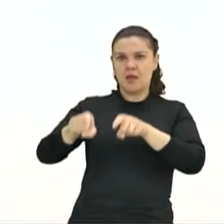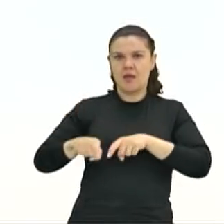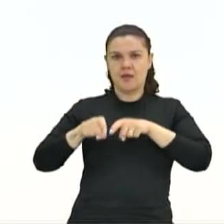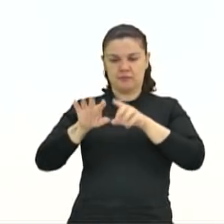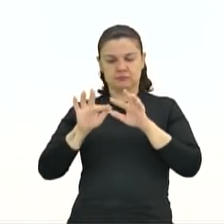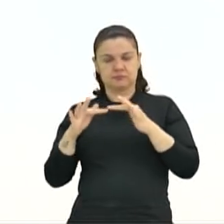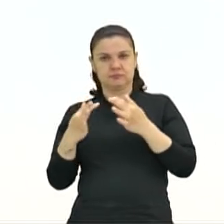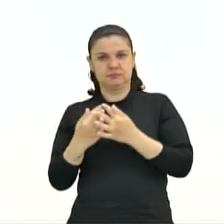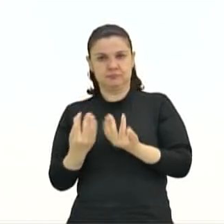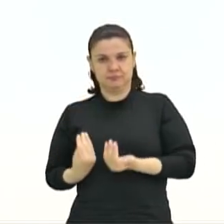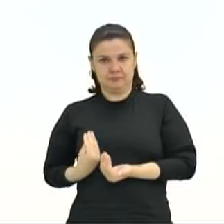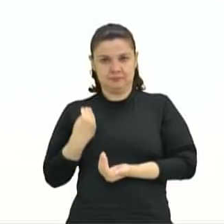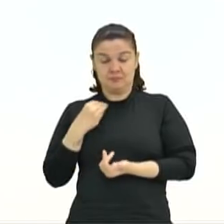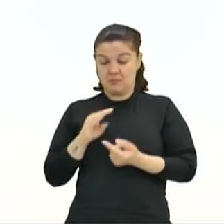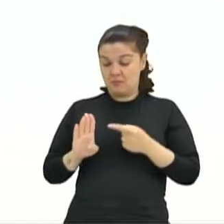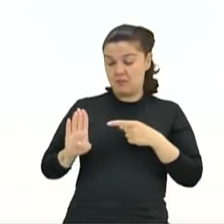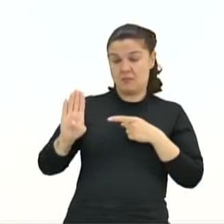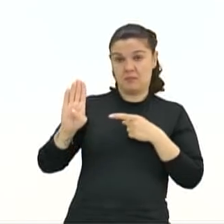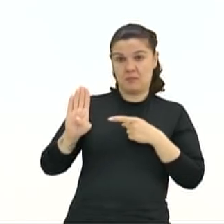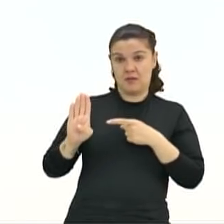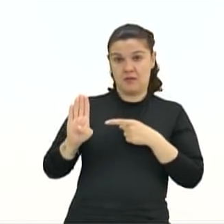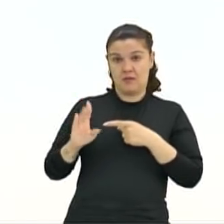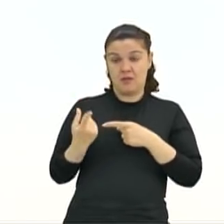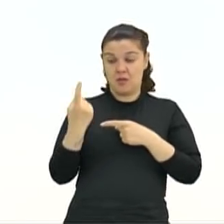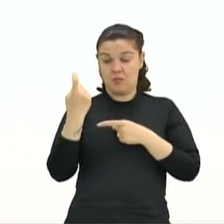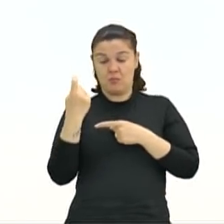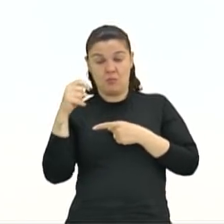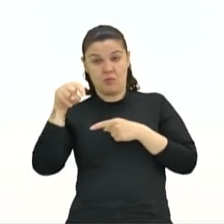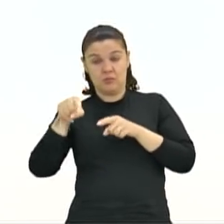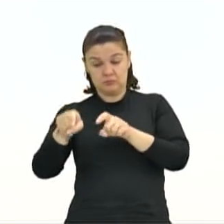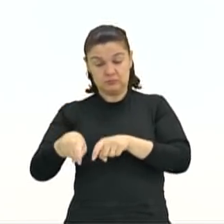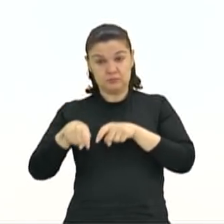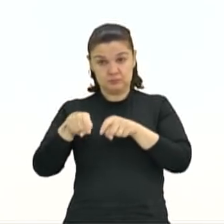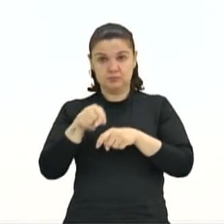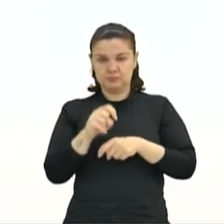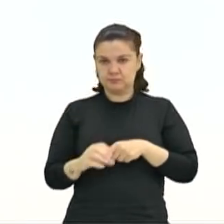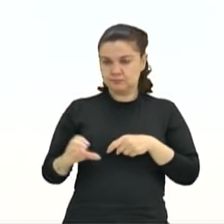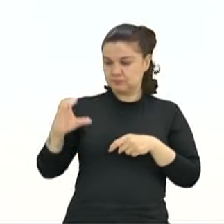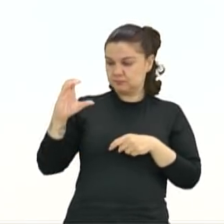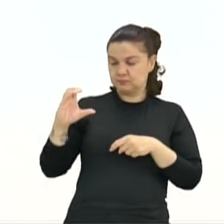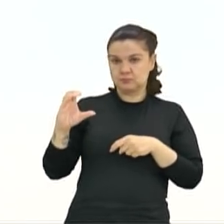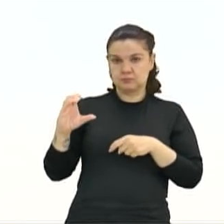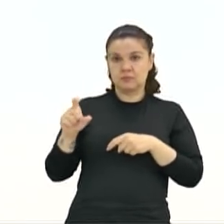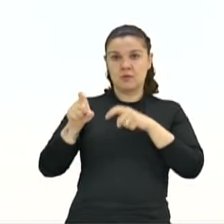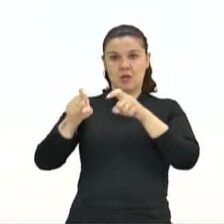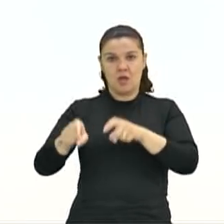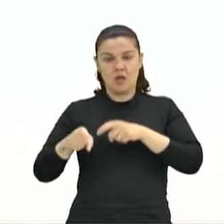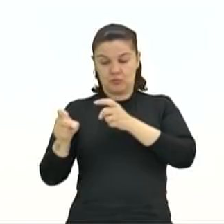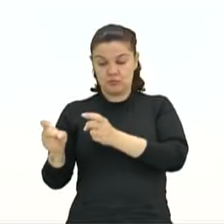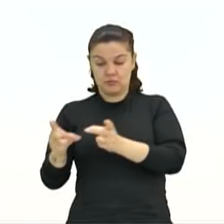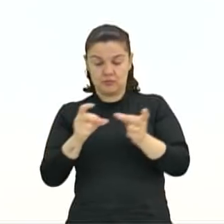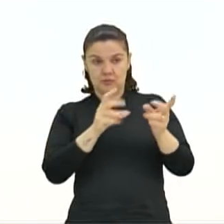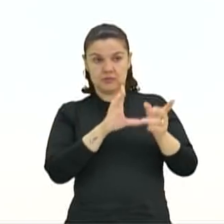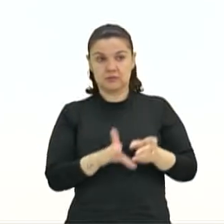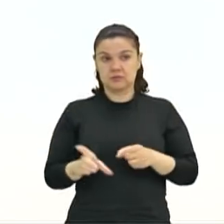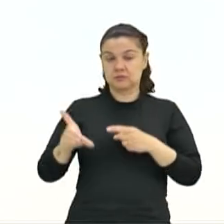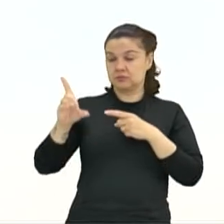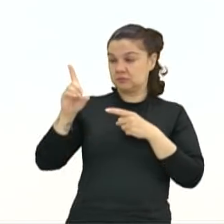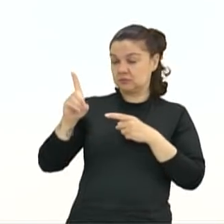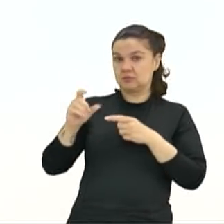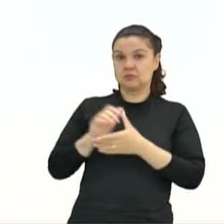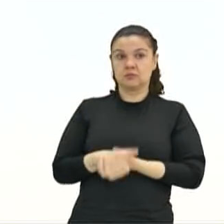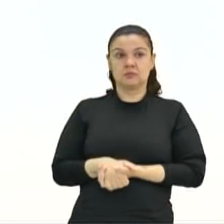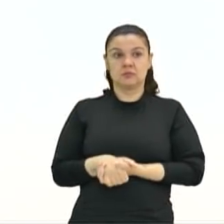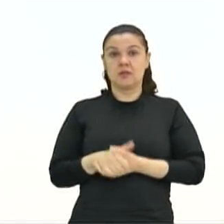agricultura de subsistência. Letra B, monocultura. Letra C, agricultura comercial. Ou letra